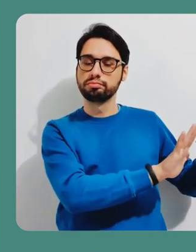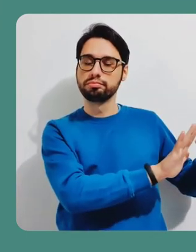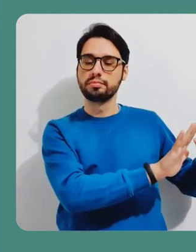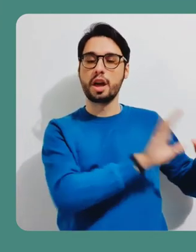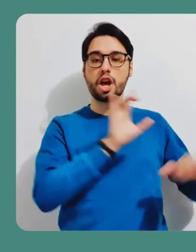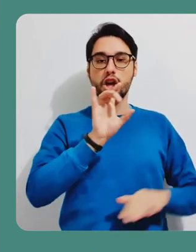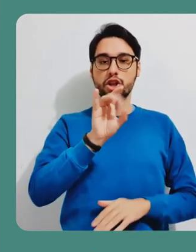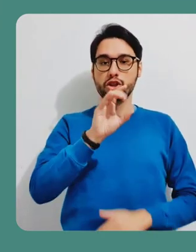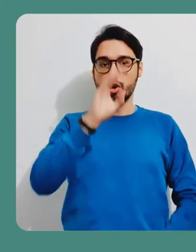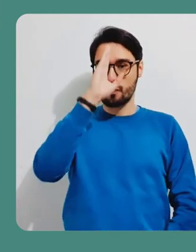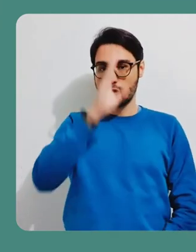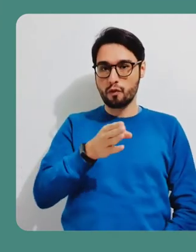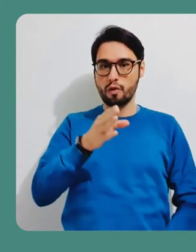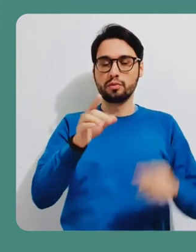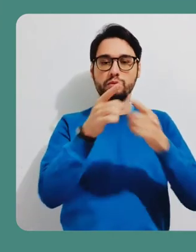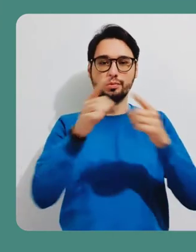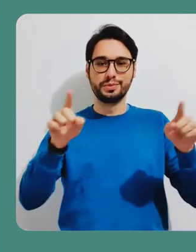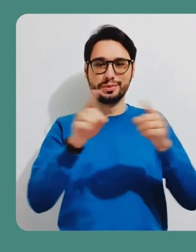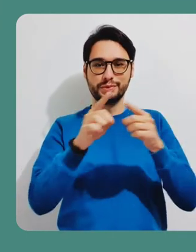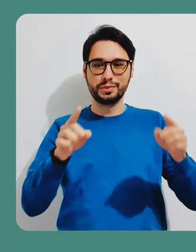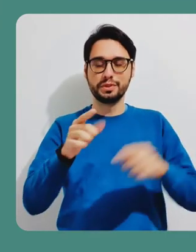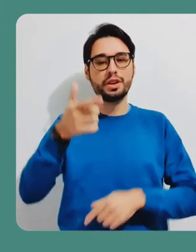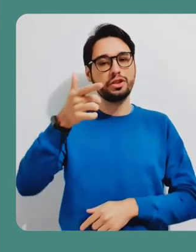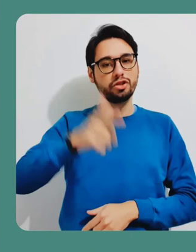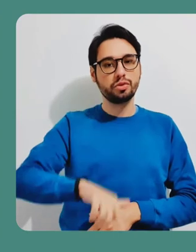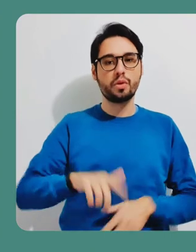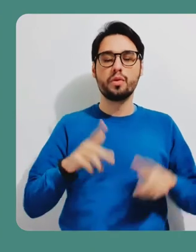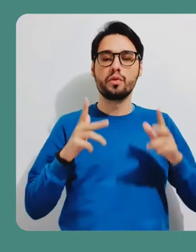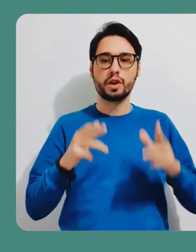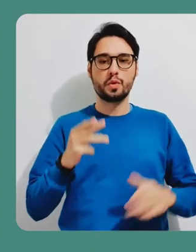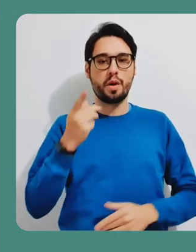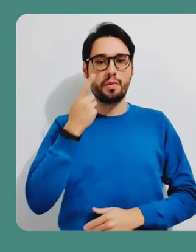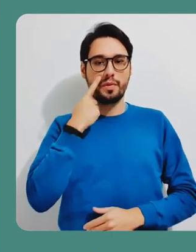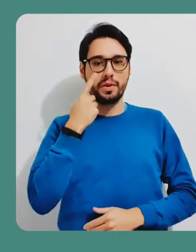aquele mesmo processo normalizar